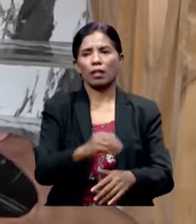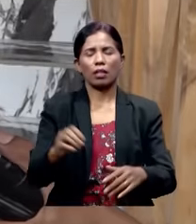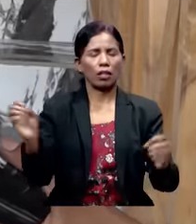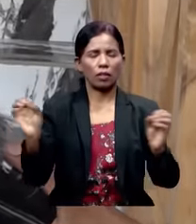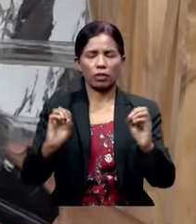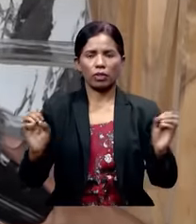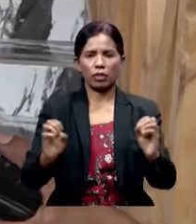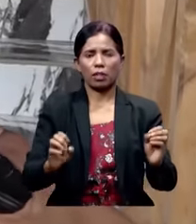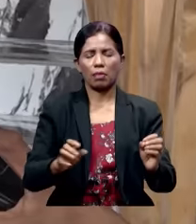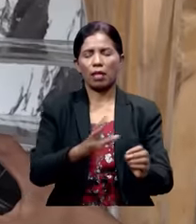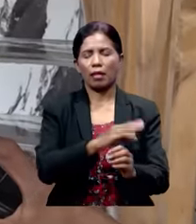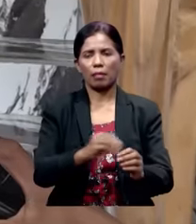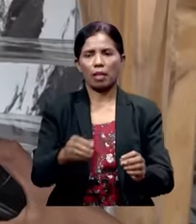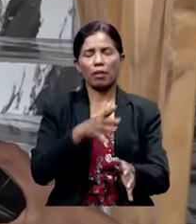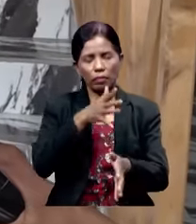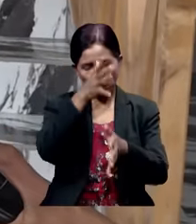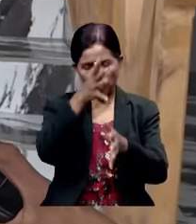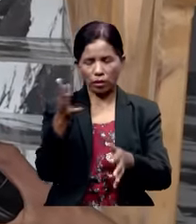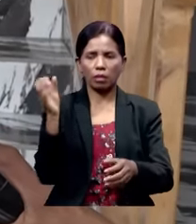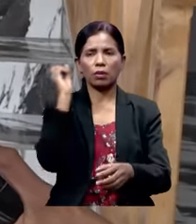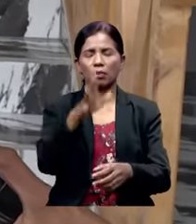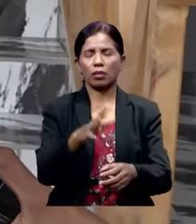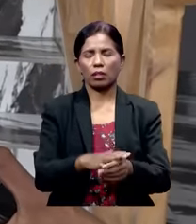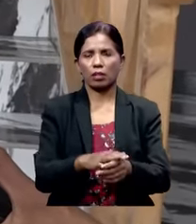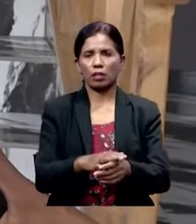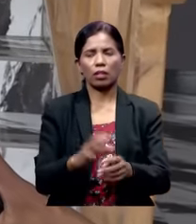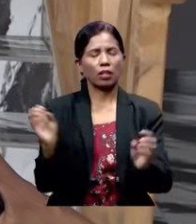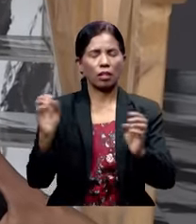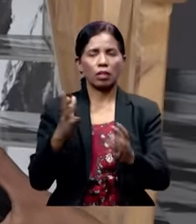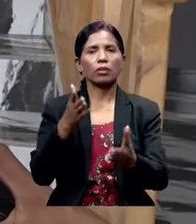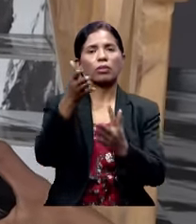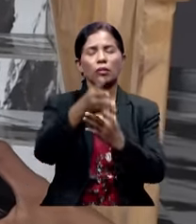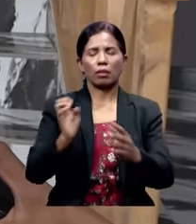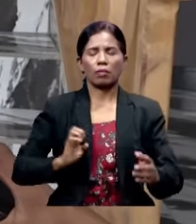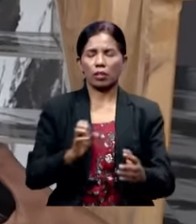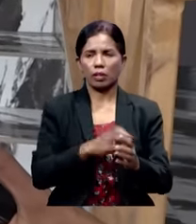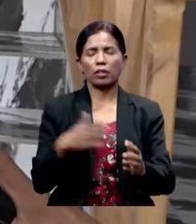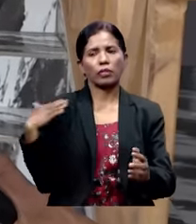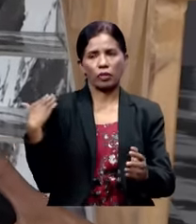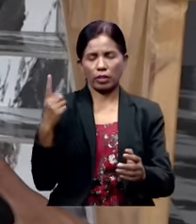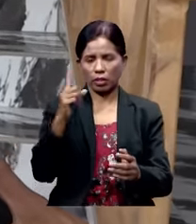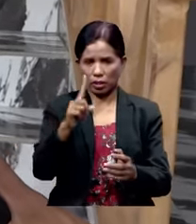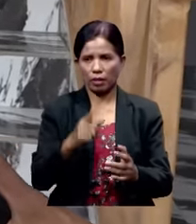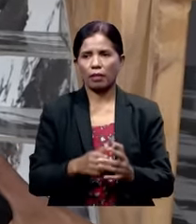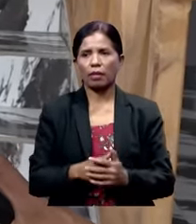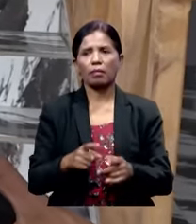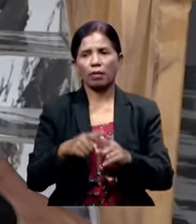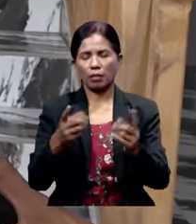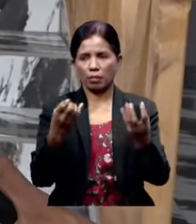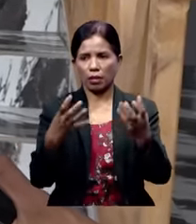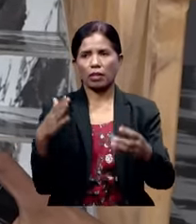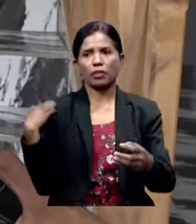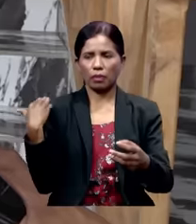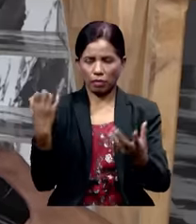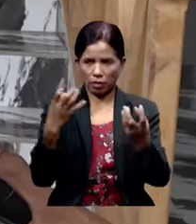tuda. Uluk haksoit ba embesada sirne, laos katua sira mak haksoit. Ida rua sin katua sira ia, mai be barak liu ne ami zoven